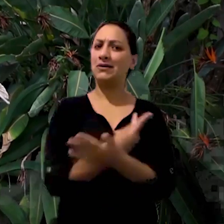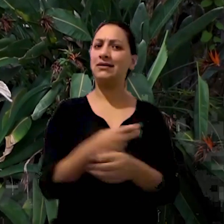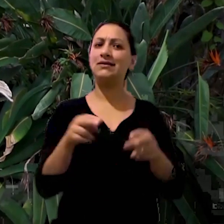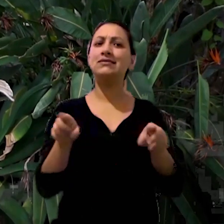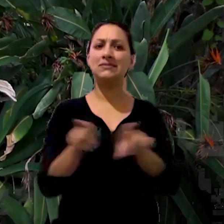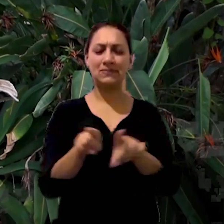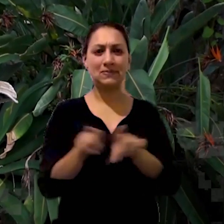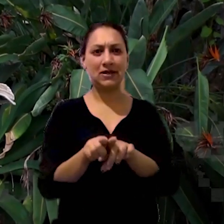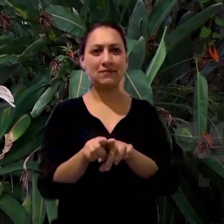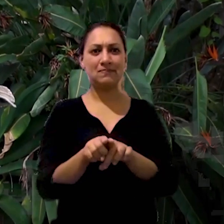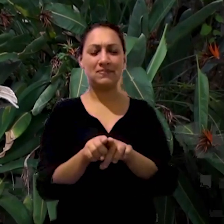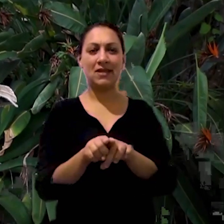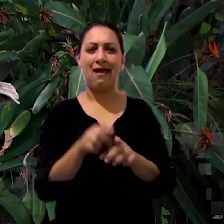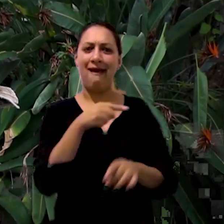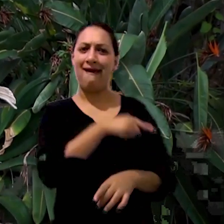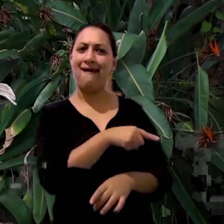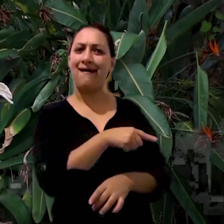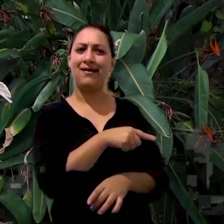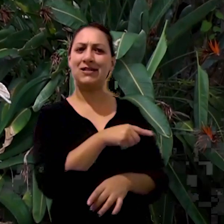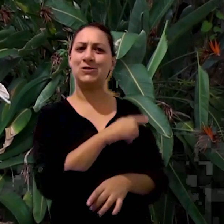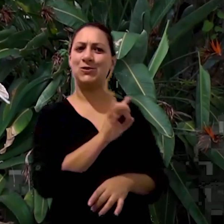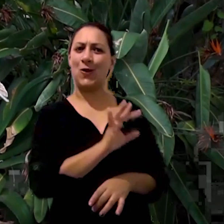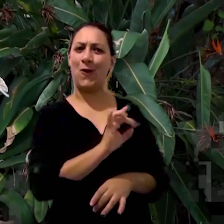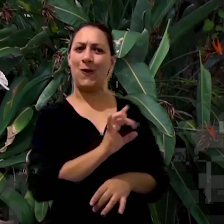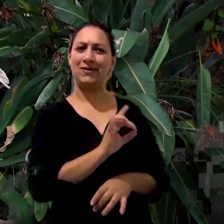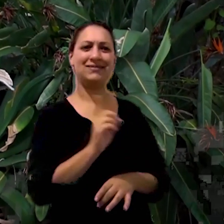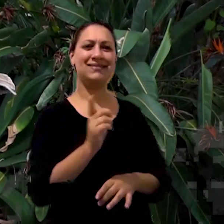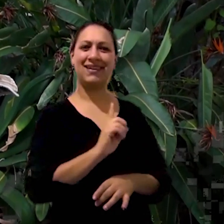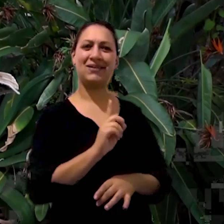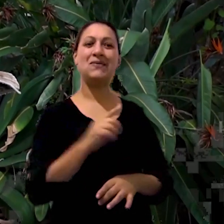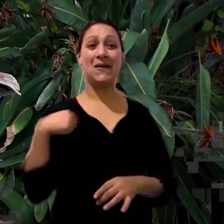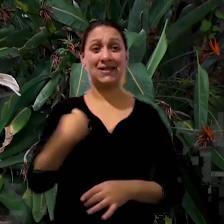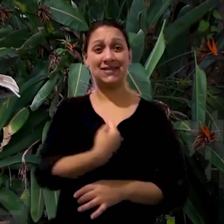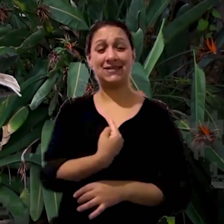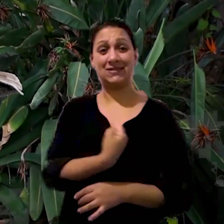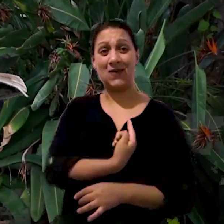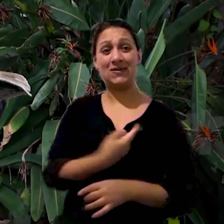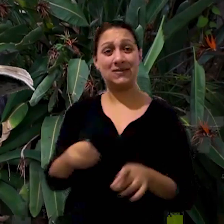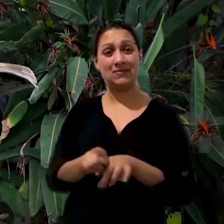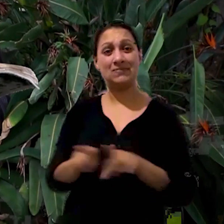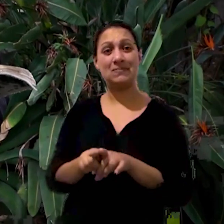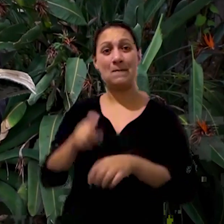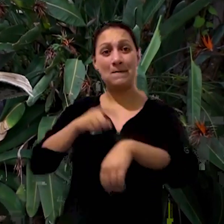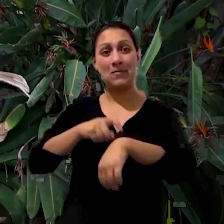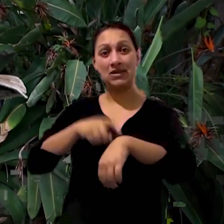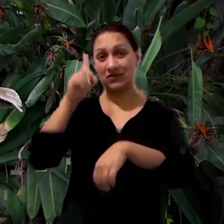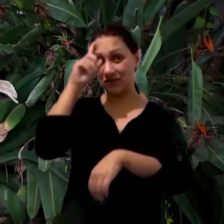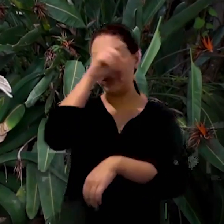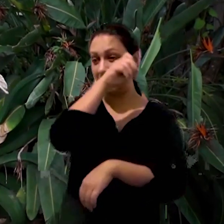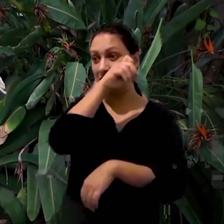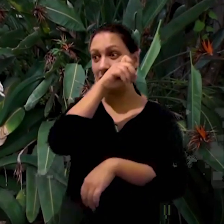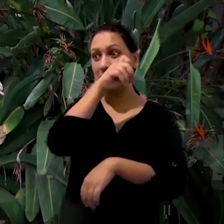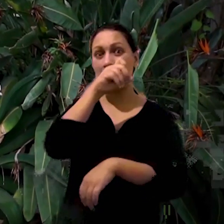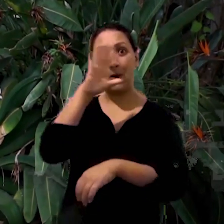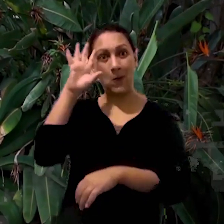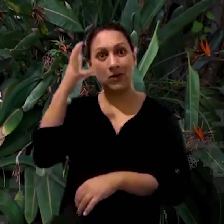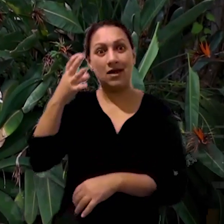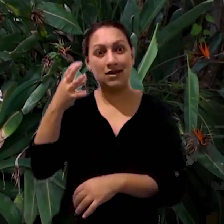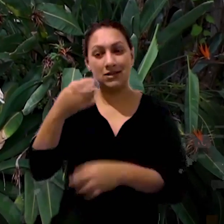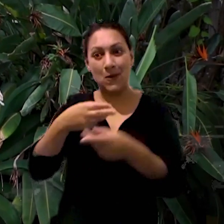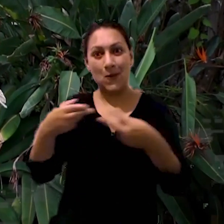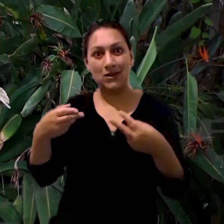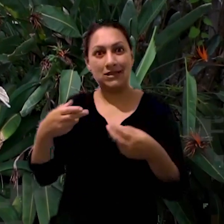desse discípulo. Muitas vezes, quando encontramos momentos difíceis ou enfrentamos situações que fogem do nosso